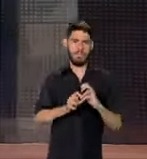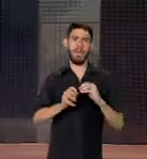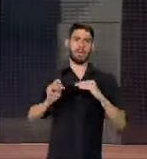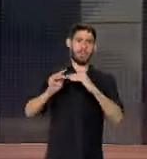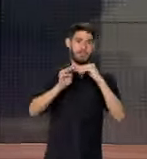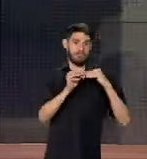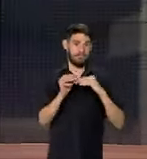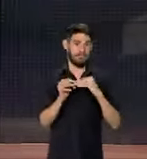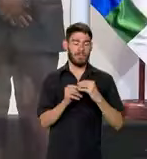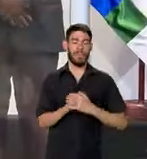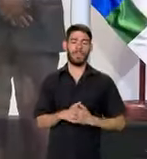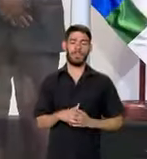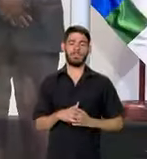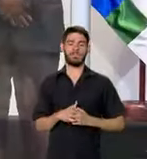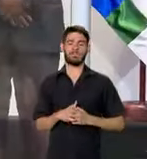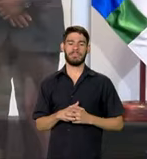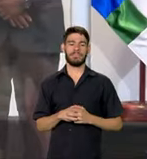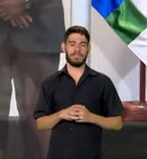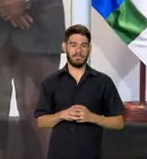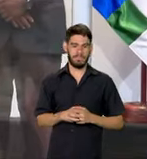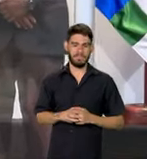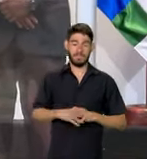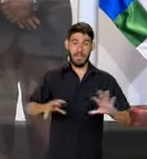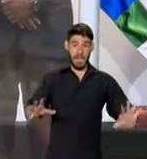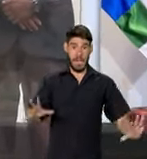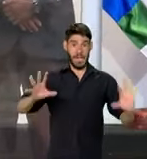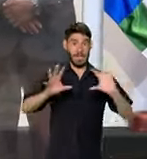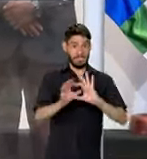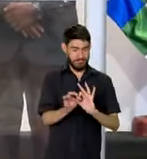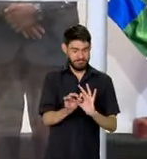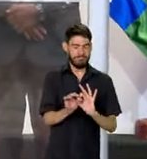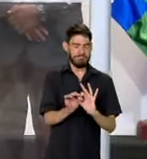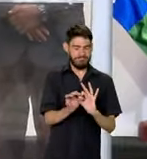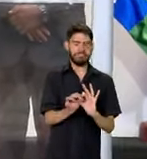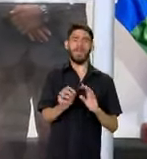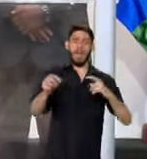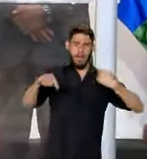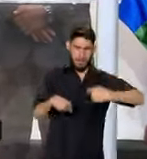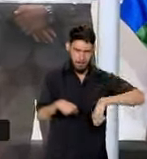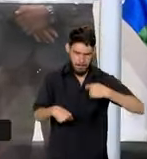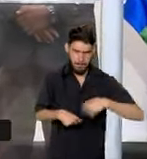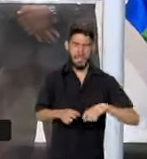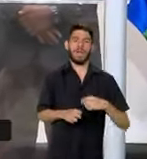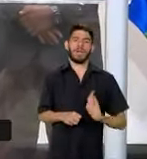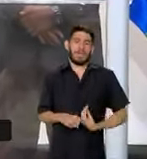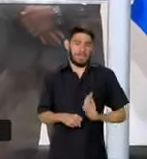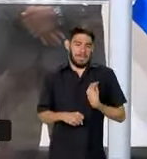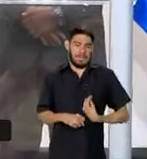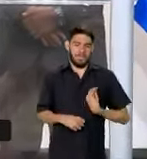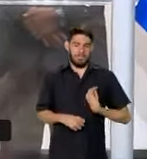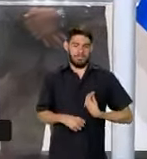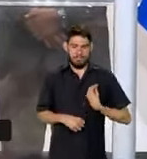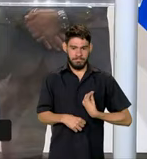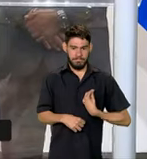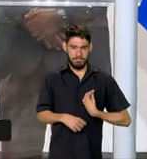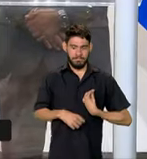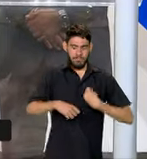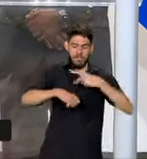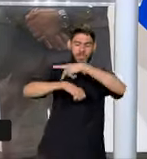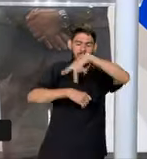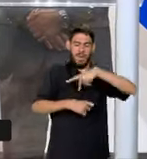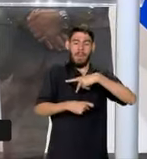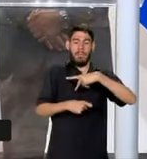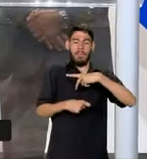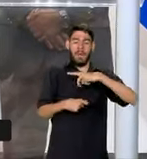comum. A integração é uma necessidade de sobrevivência dos países